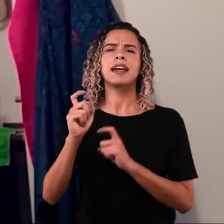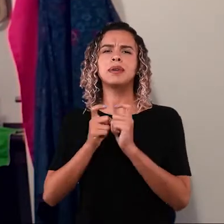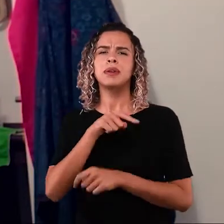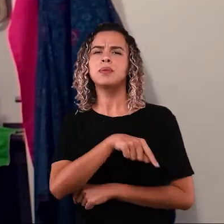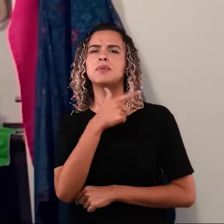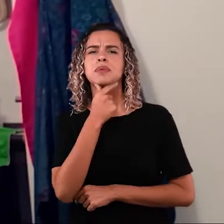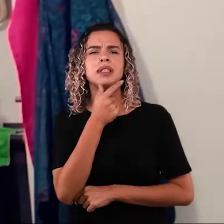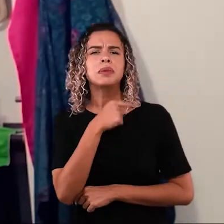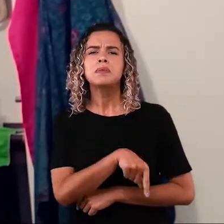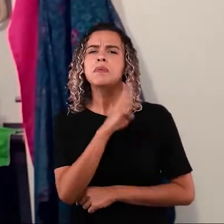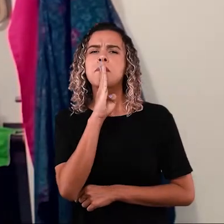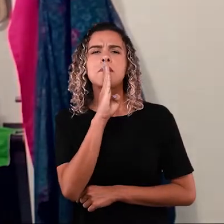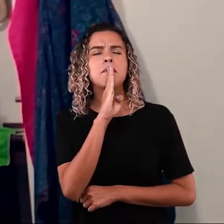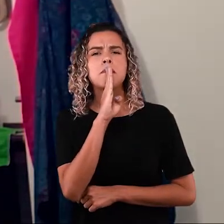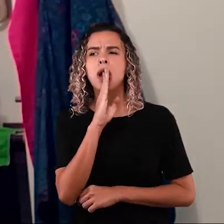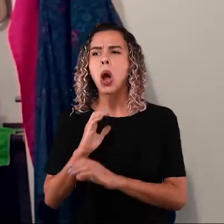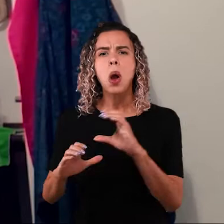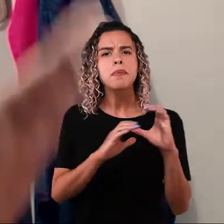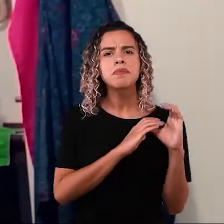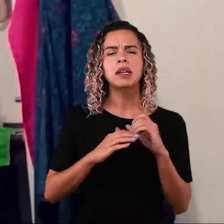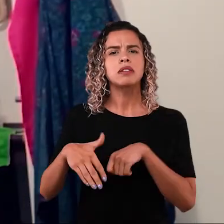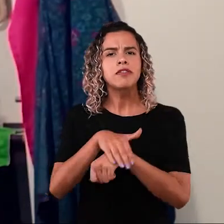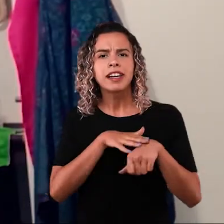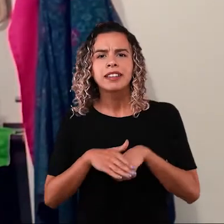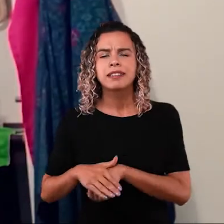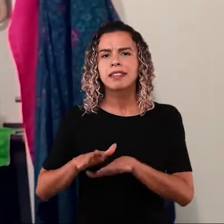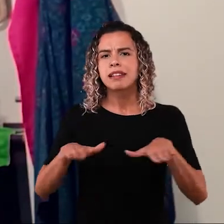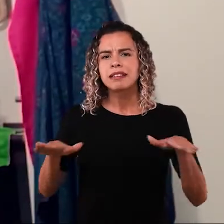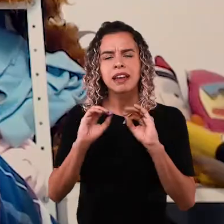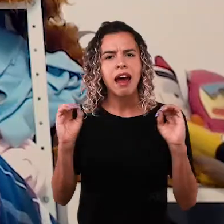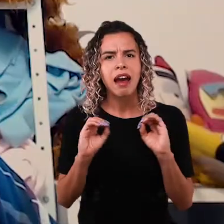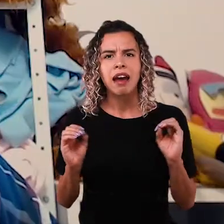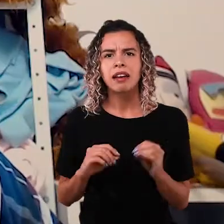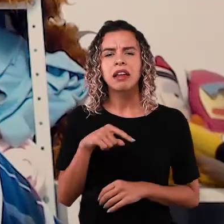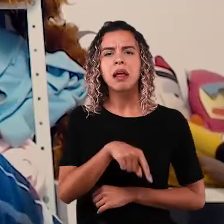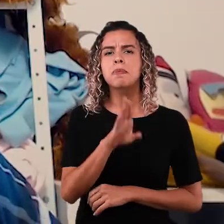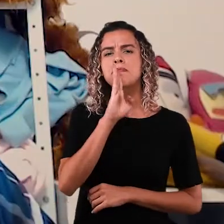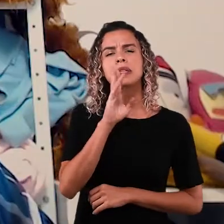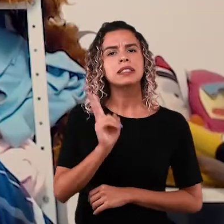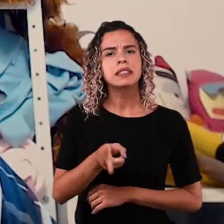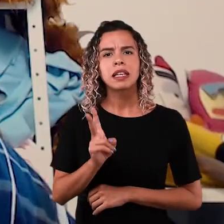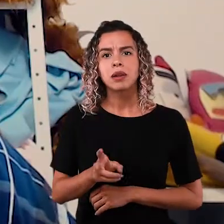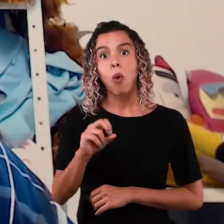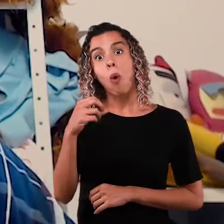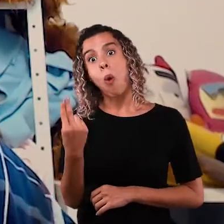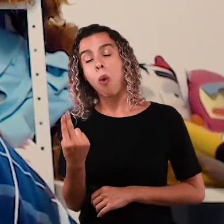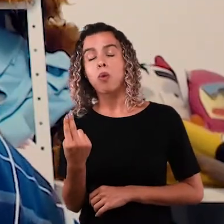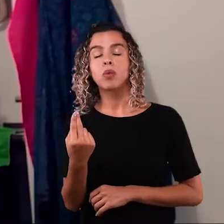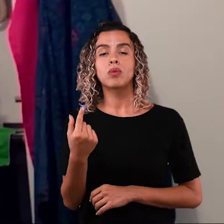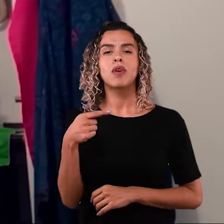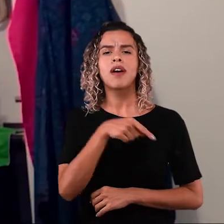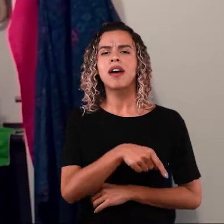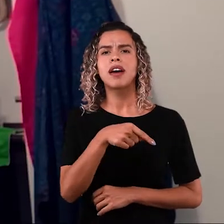que eu não interagia muito com as outras crianças da sala. Ou o oposto, que eu estava muito